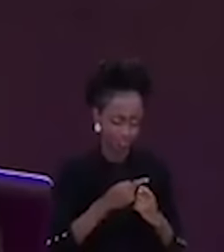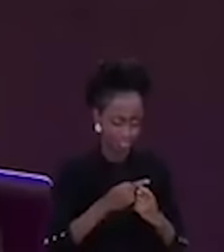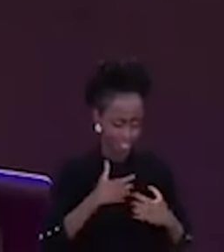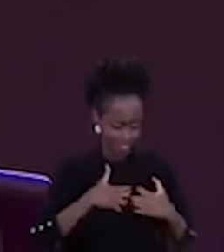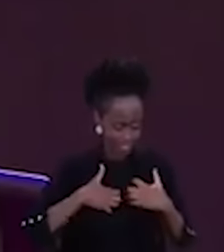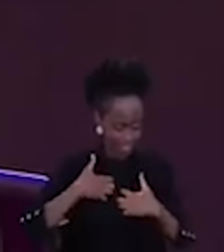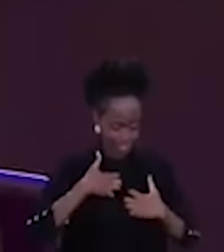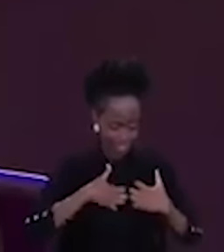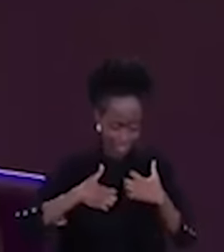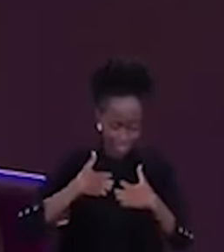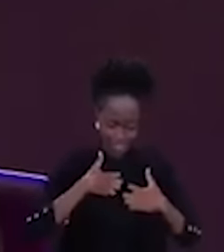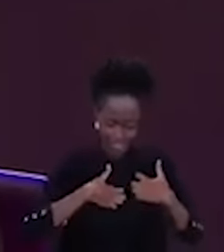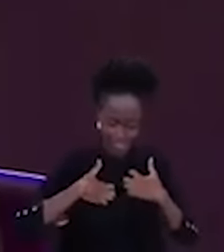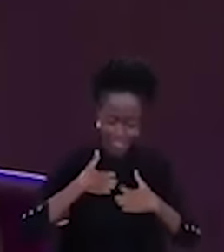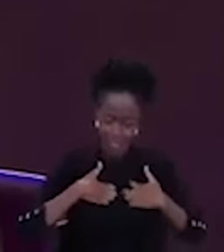amargura.